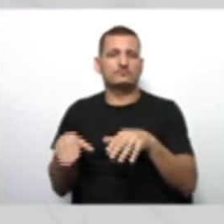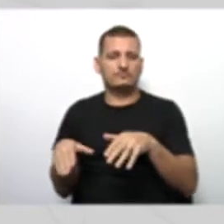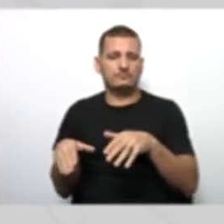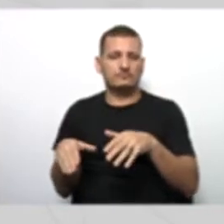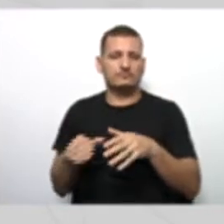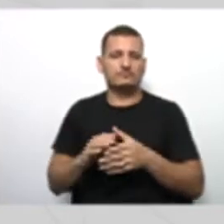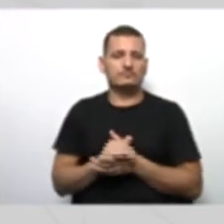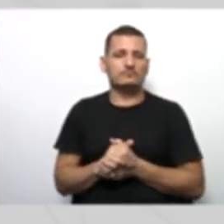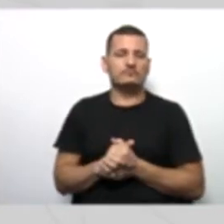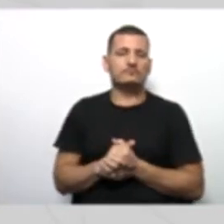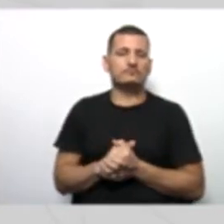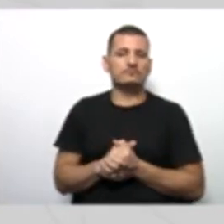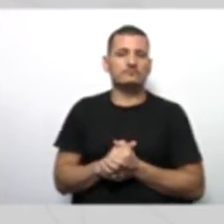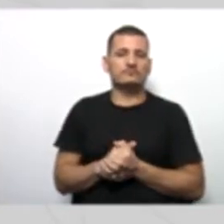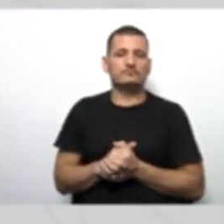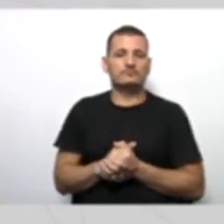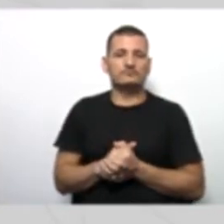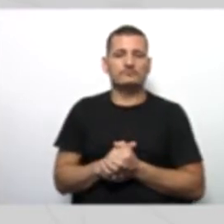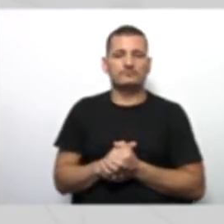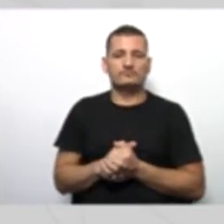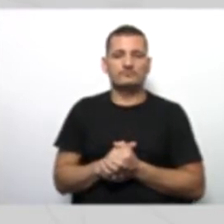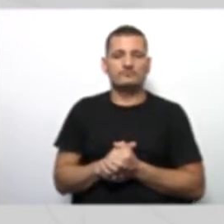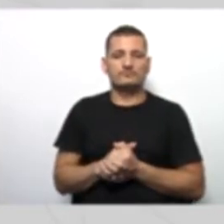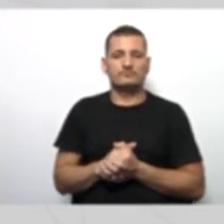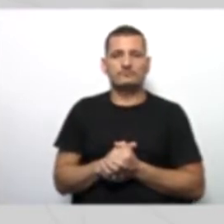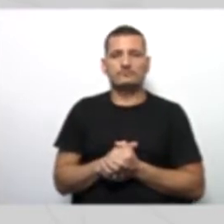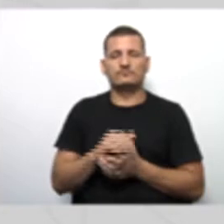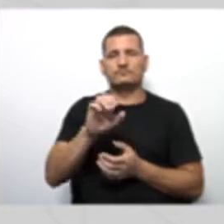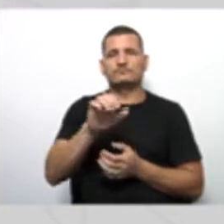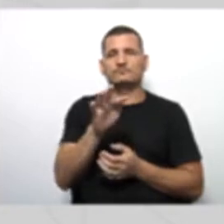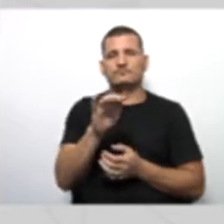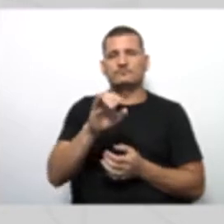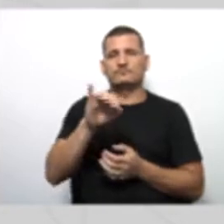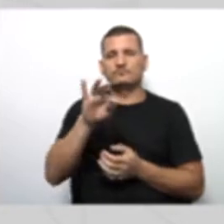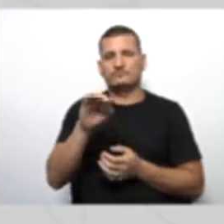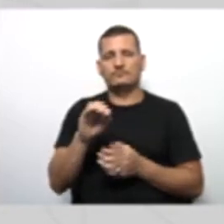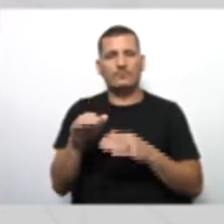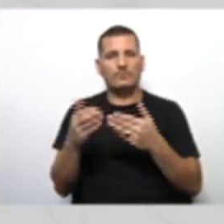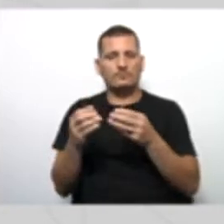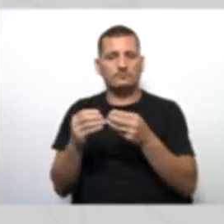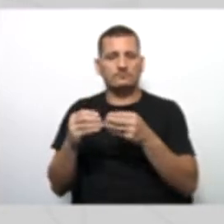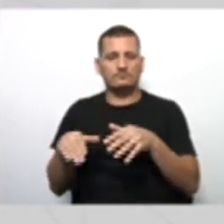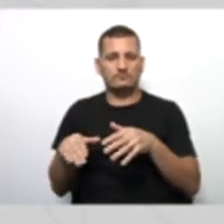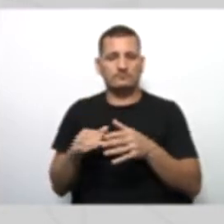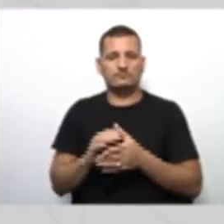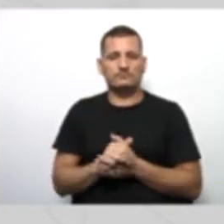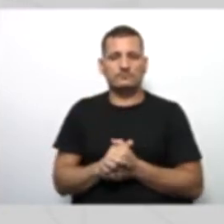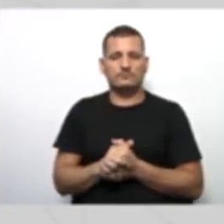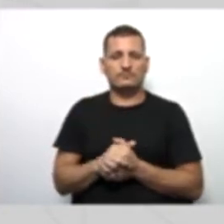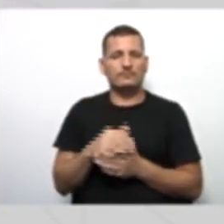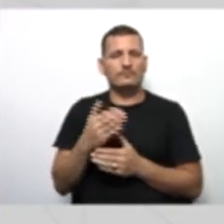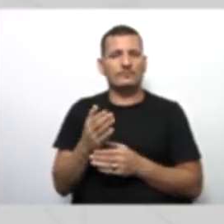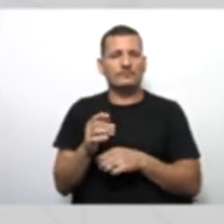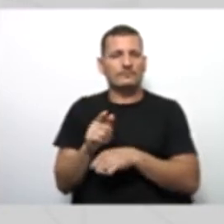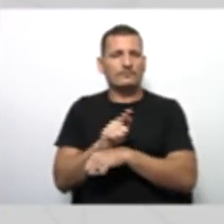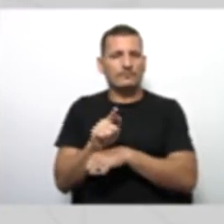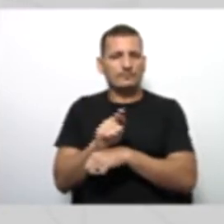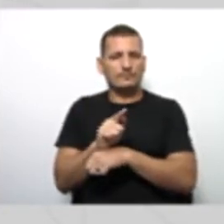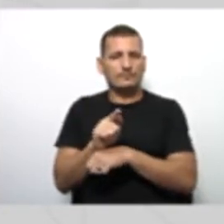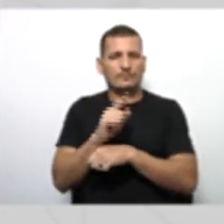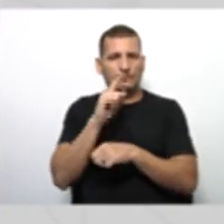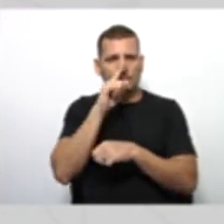O que é o efeito? Qual vai ser o meu prejuízo? Assim, para tratarmos do gerenciamento de riscos, temos